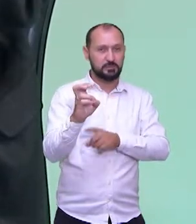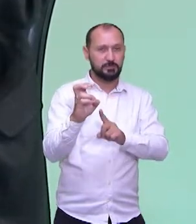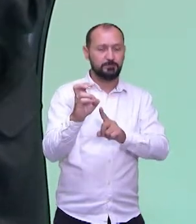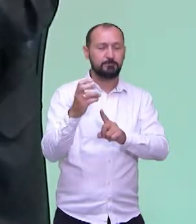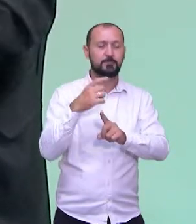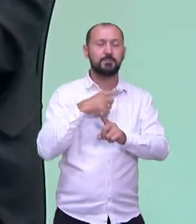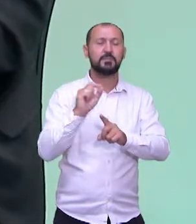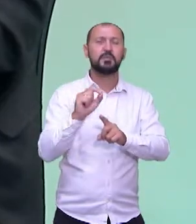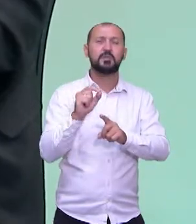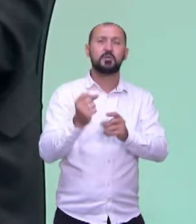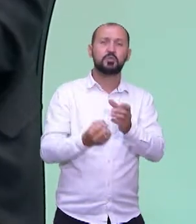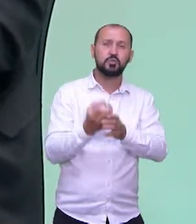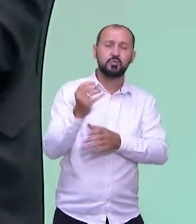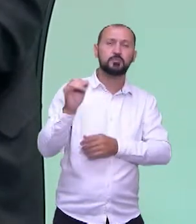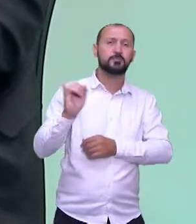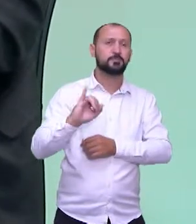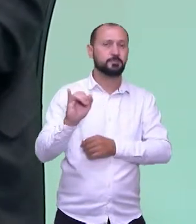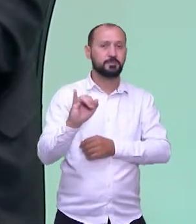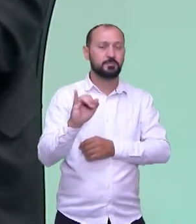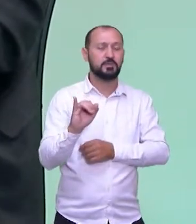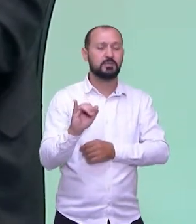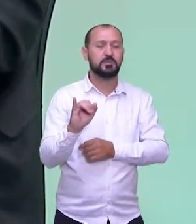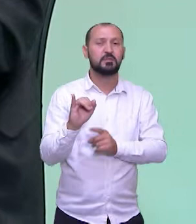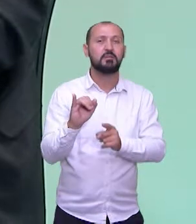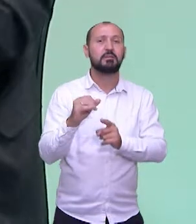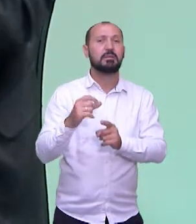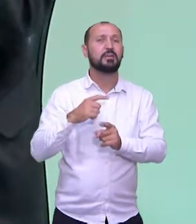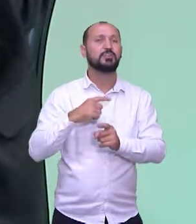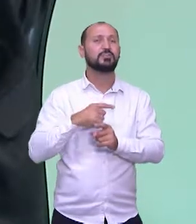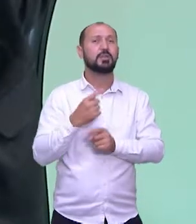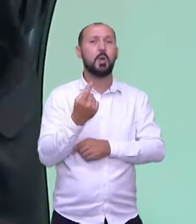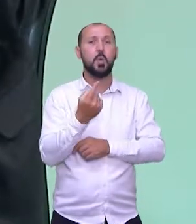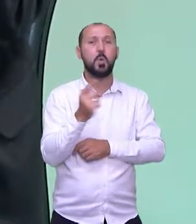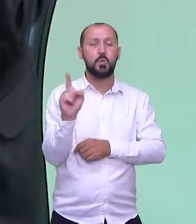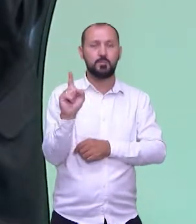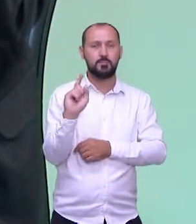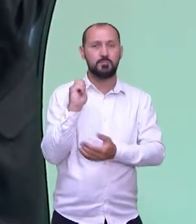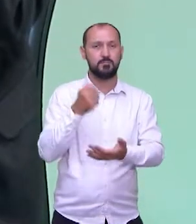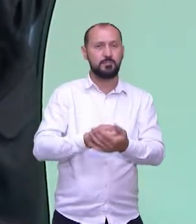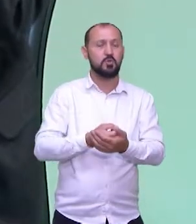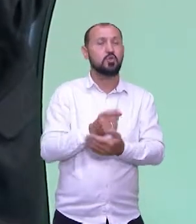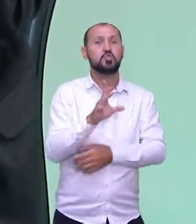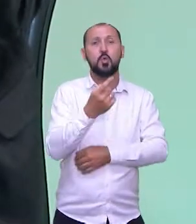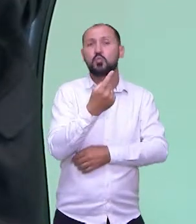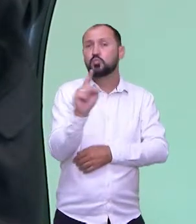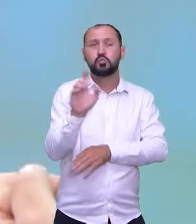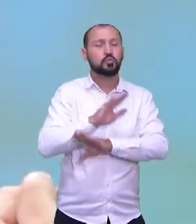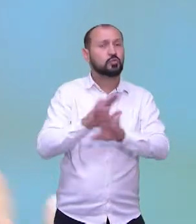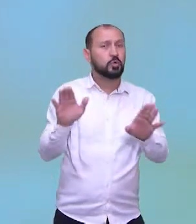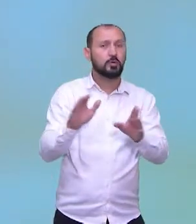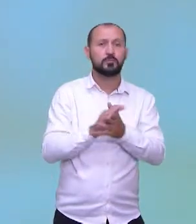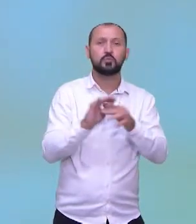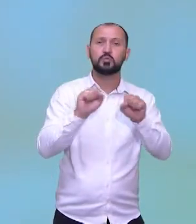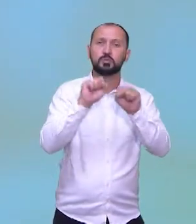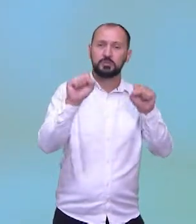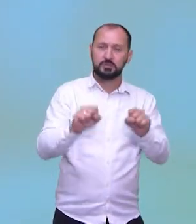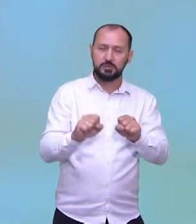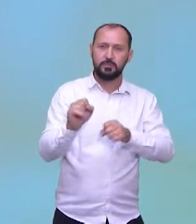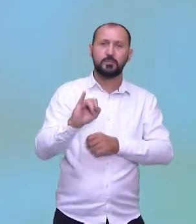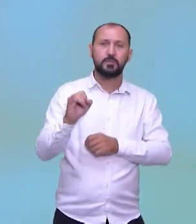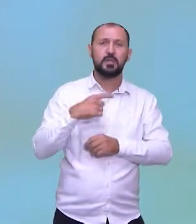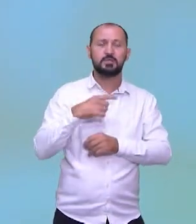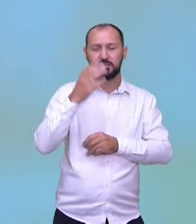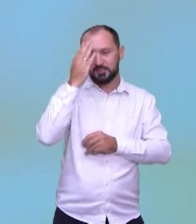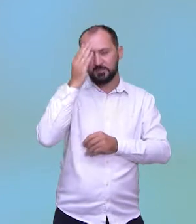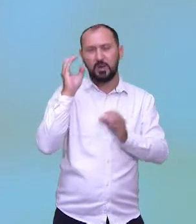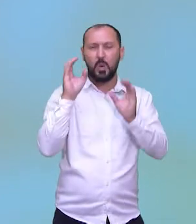foram criados tributos a partir do nosso Código Tributário, onde havia uma alíquota. Uma alíquota. O nosso sistema tributário,